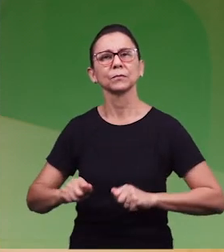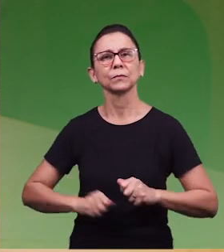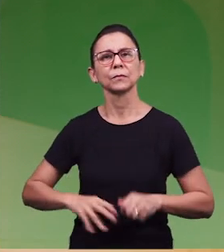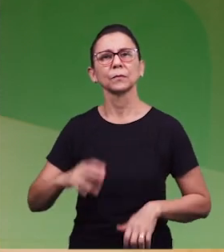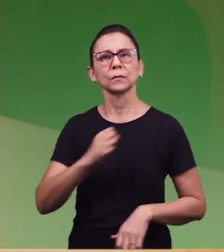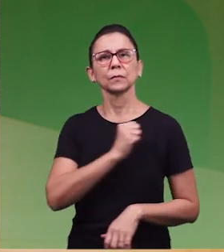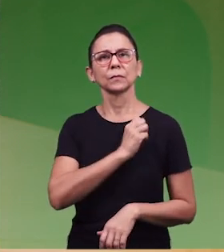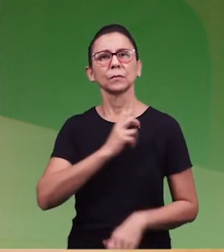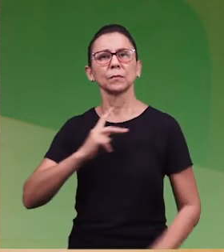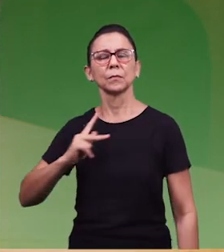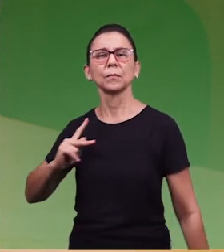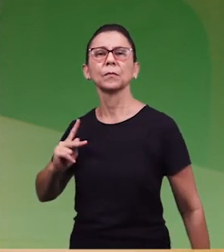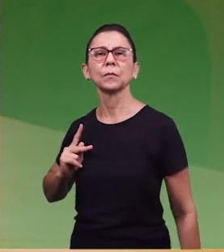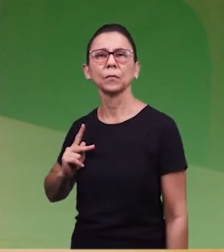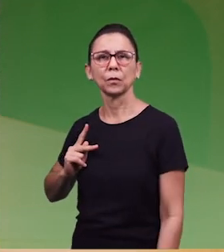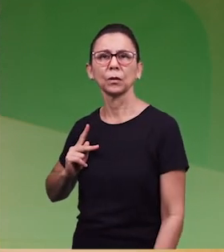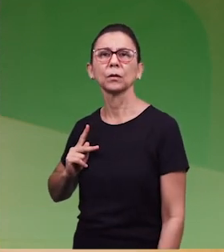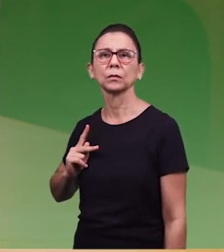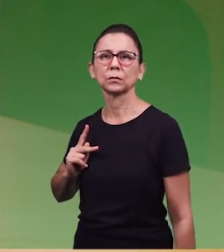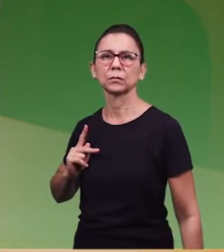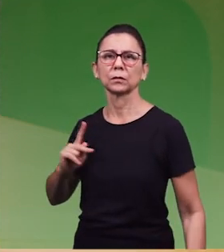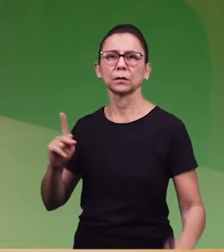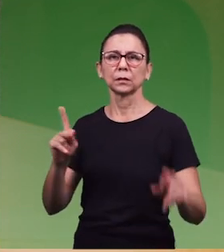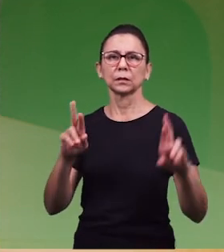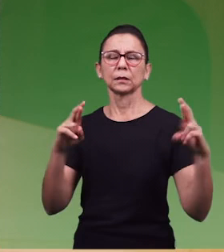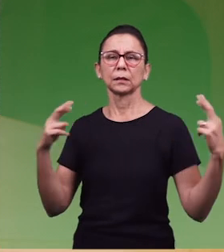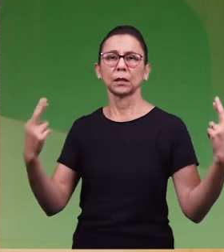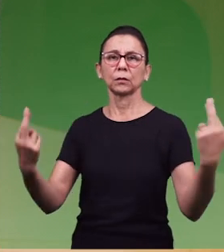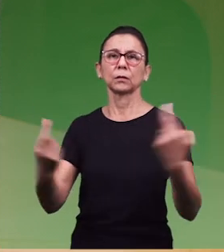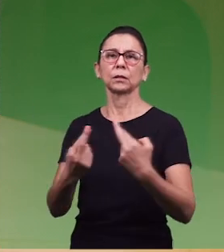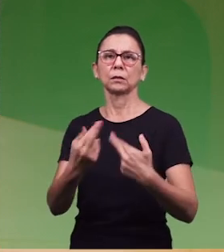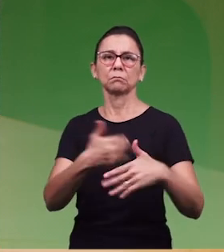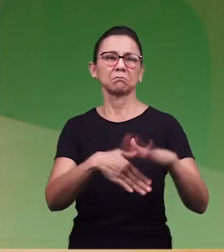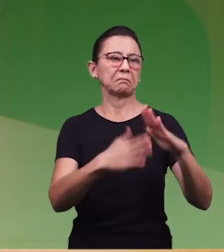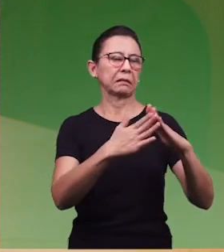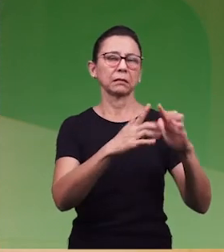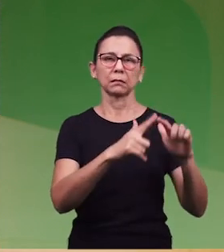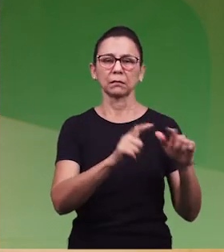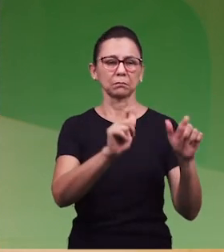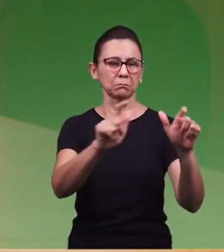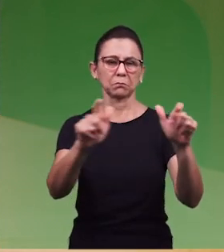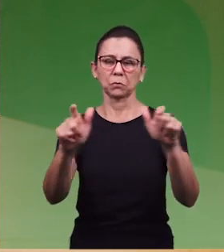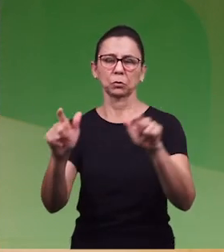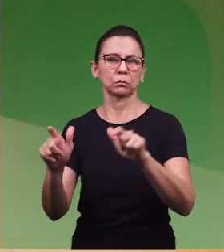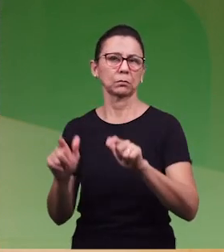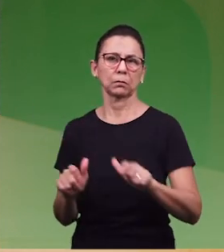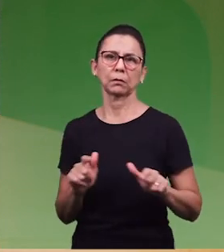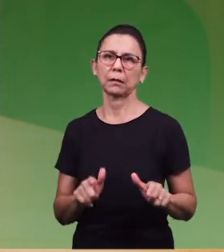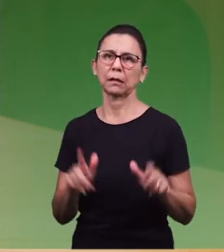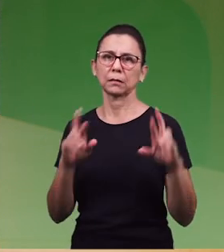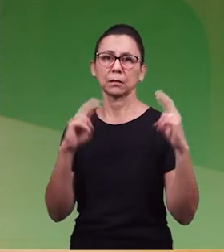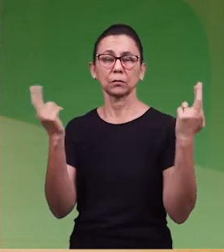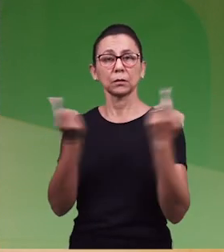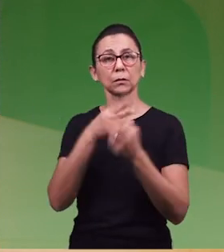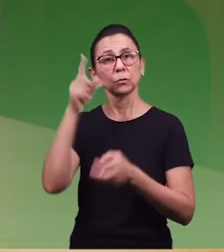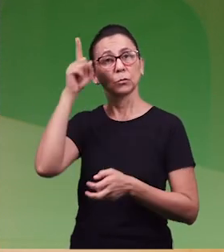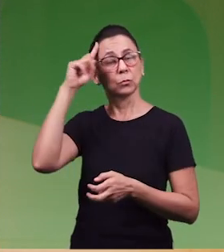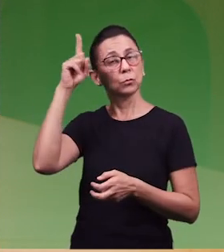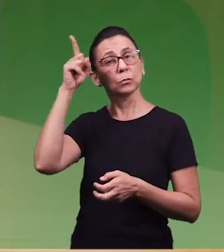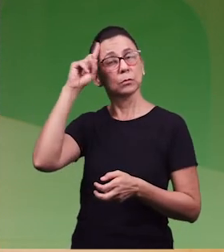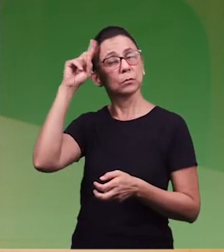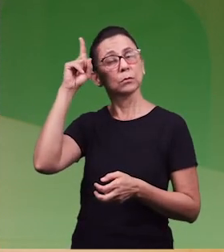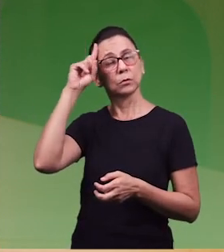se reuniam, seja nas casas, seja no templo, né? Eles se reuniam, todos os dias se reuniam. Então, era uma coisa